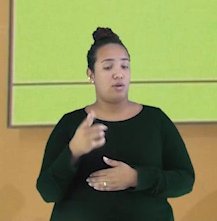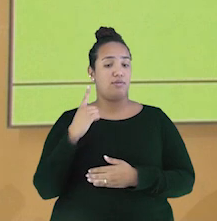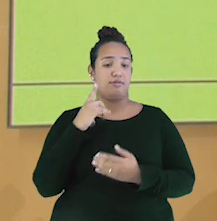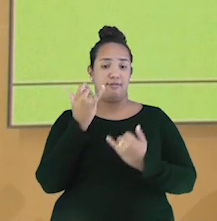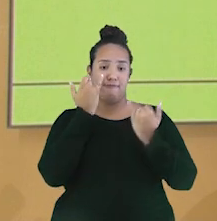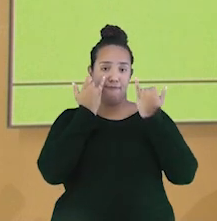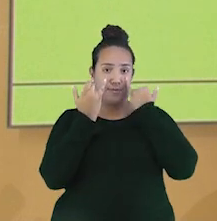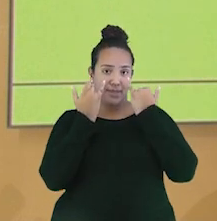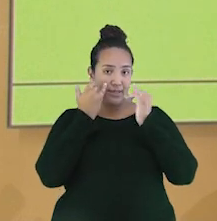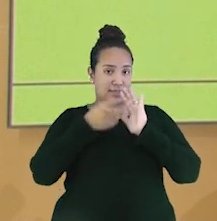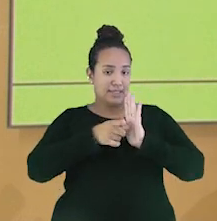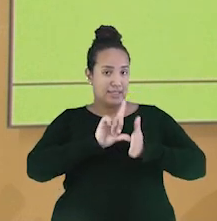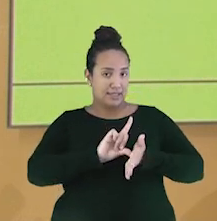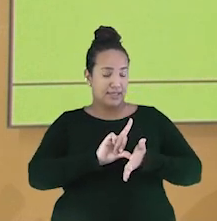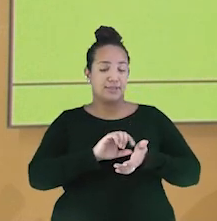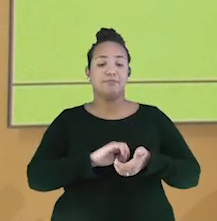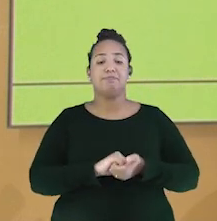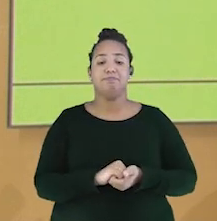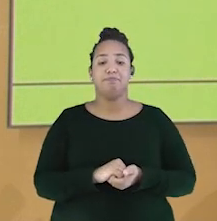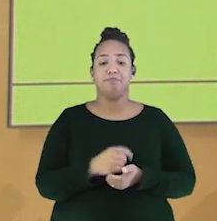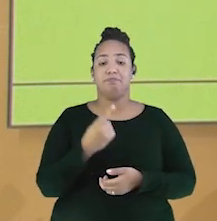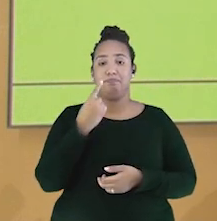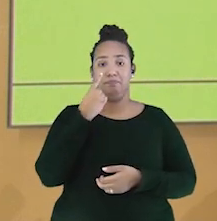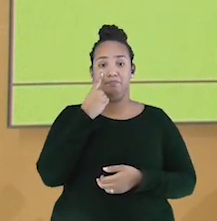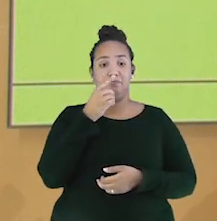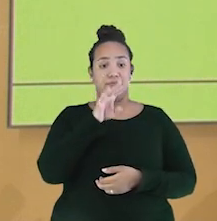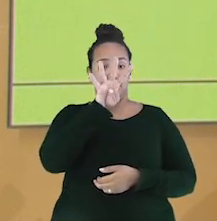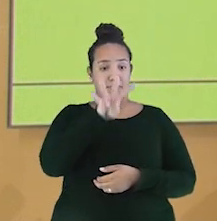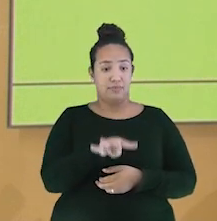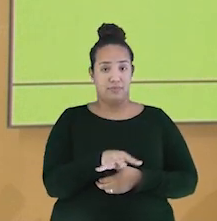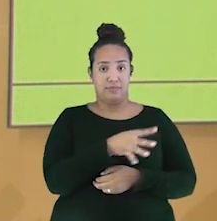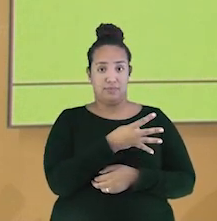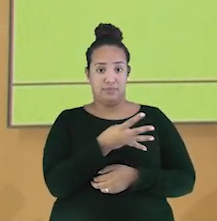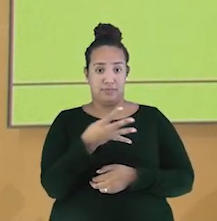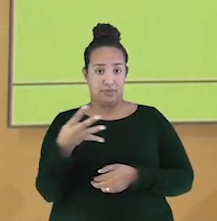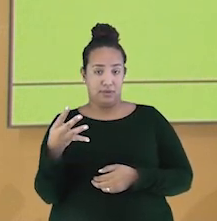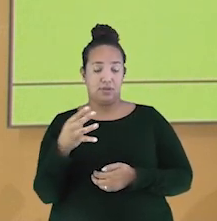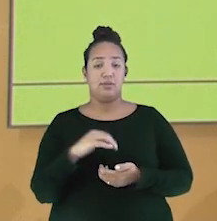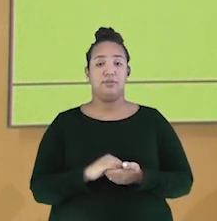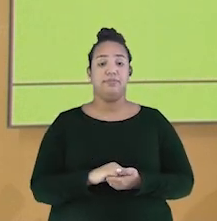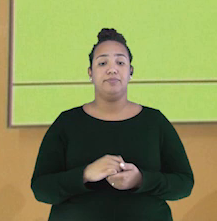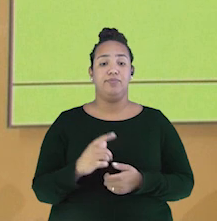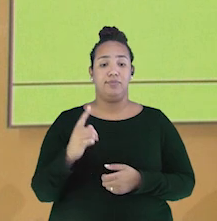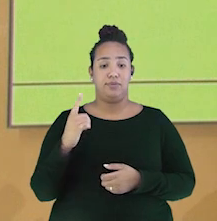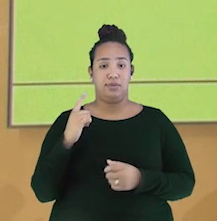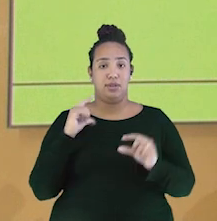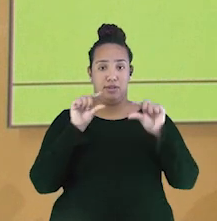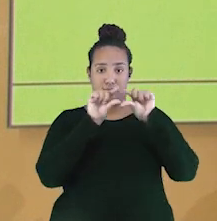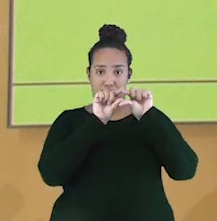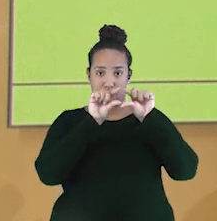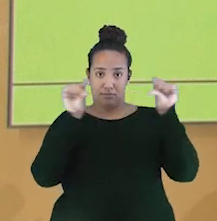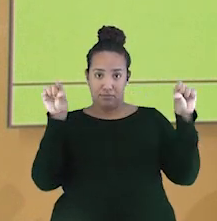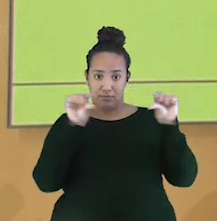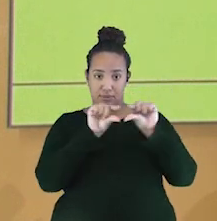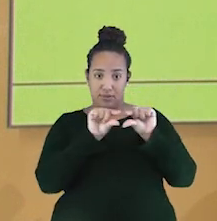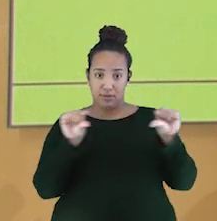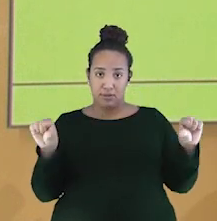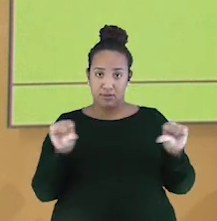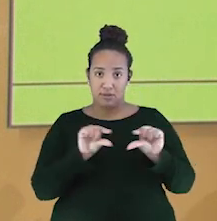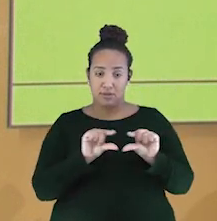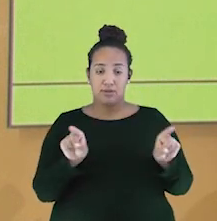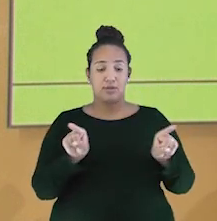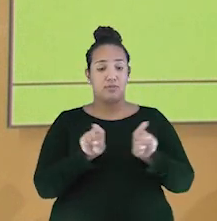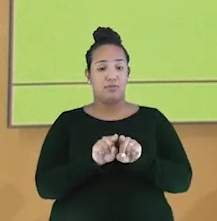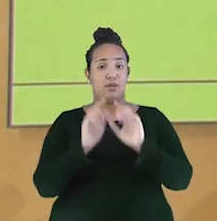uma tabela como você pode ver aí na imagem é organizada em linhas e colunas